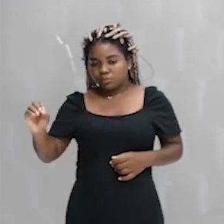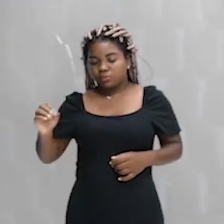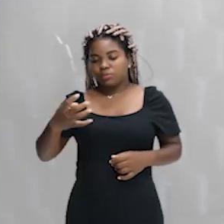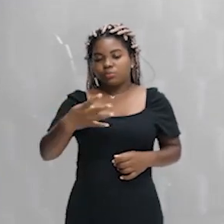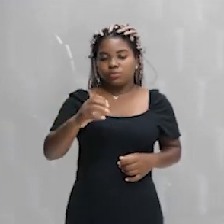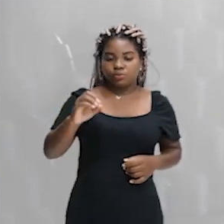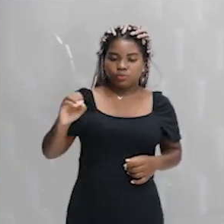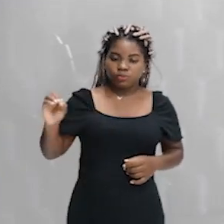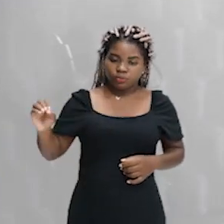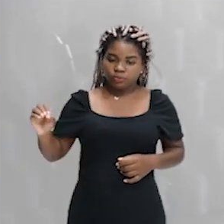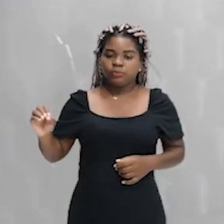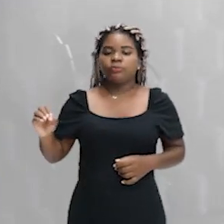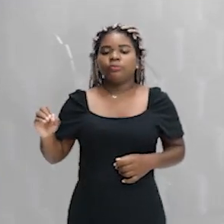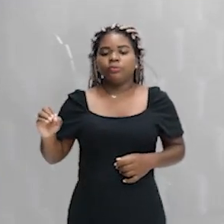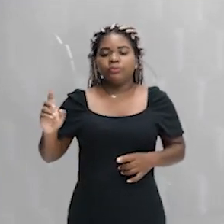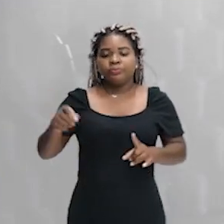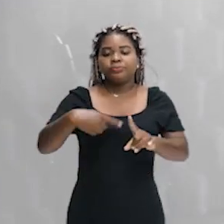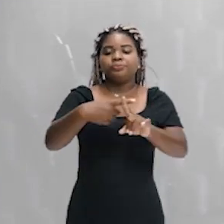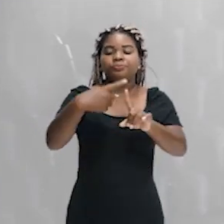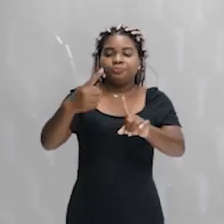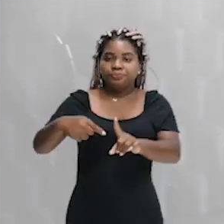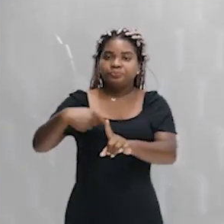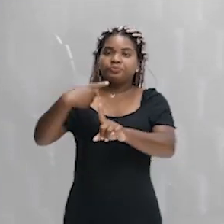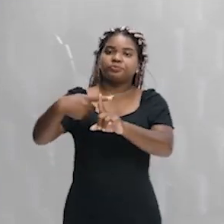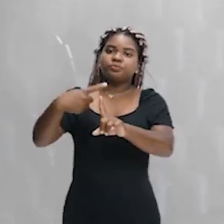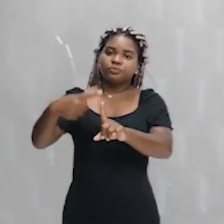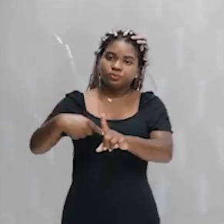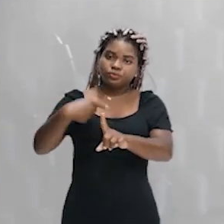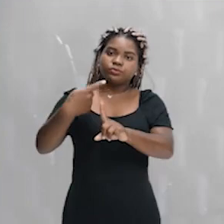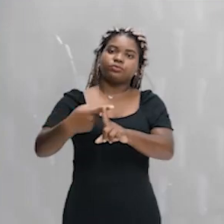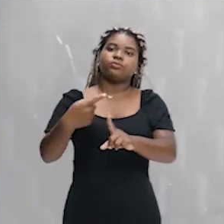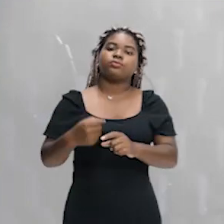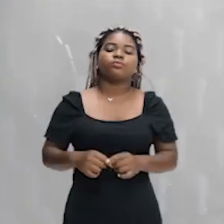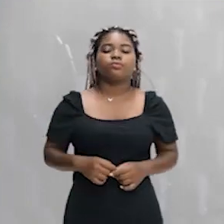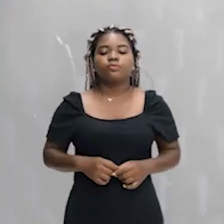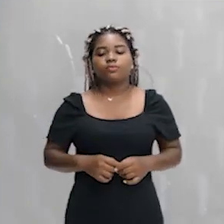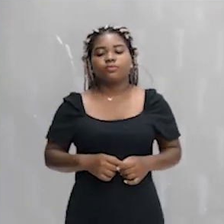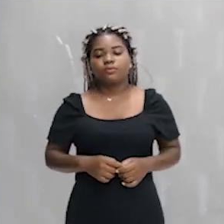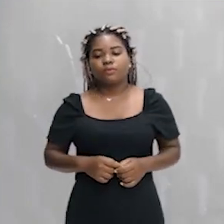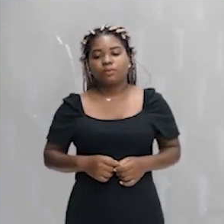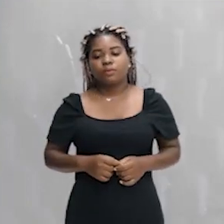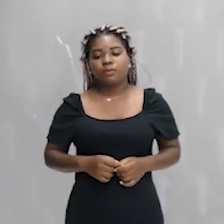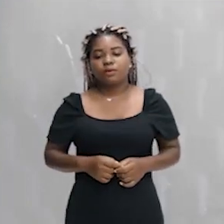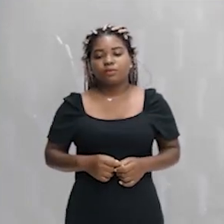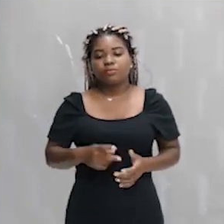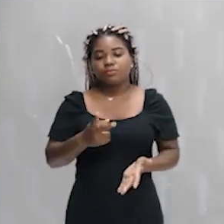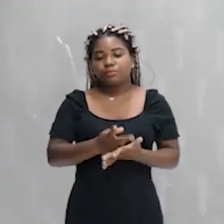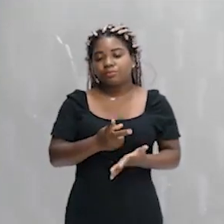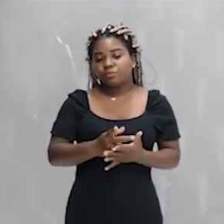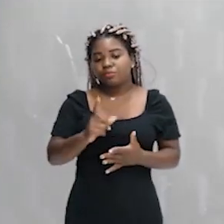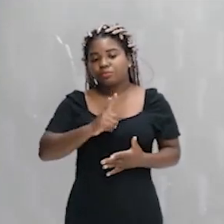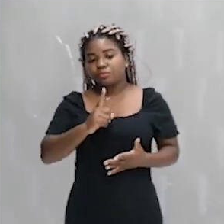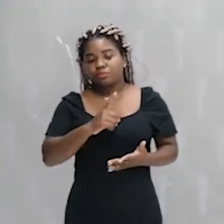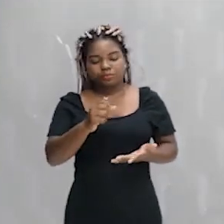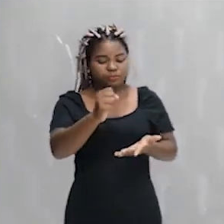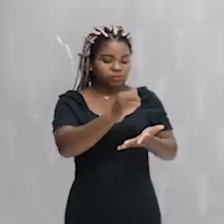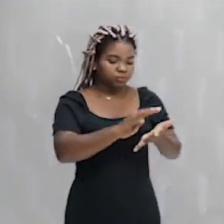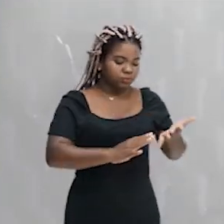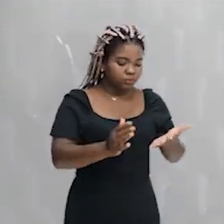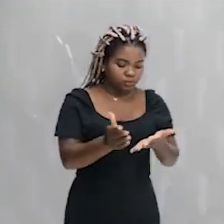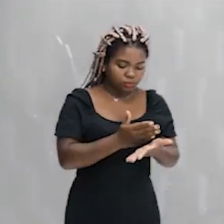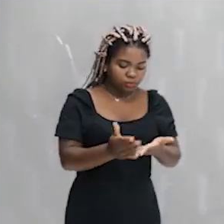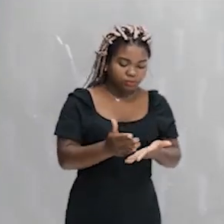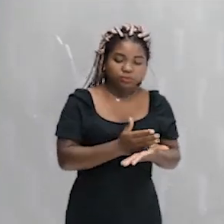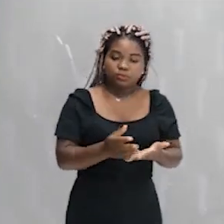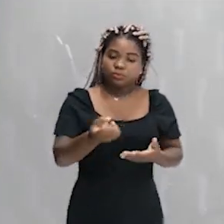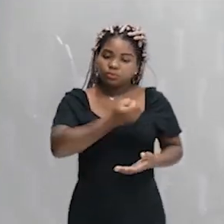duplicou. 400 para 800 também duplicou. Então, todas as vezes que você pegar um exercício onde você tem alguns valores